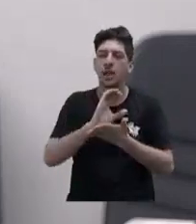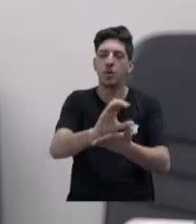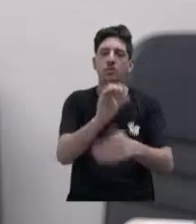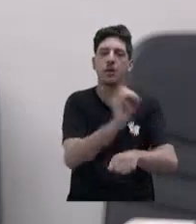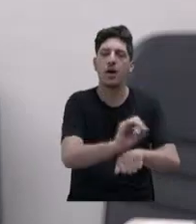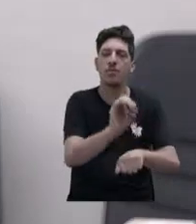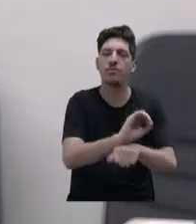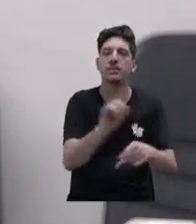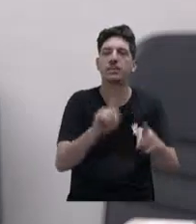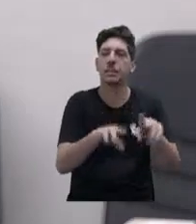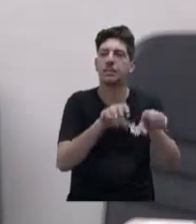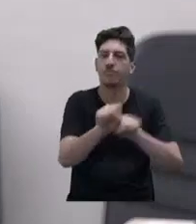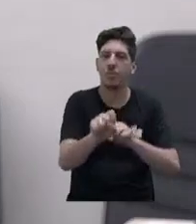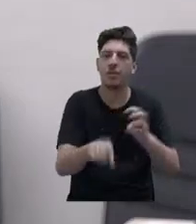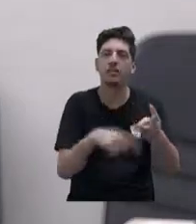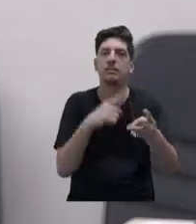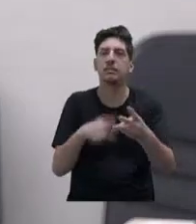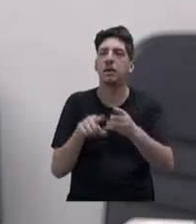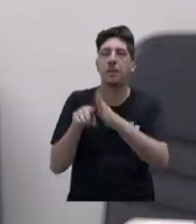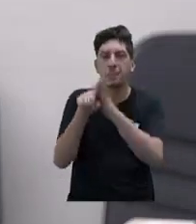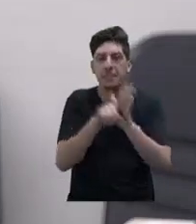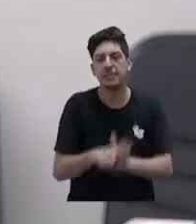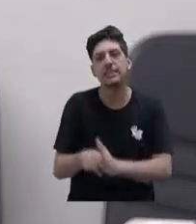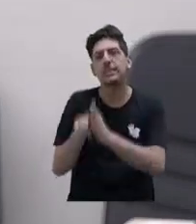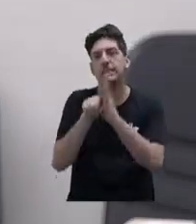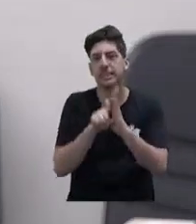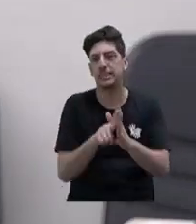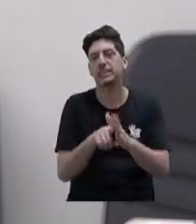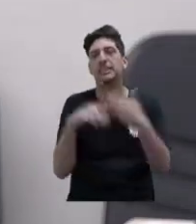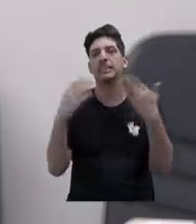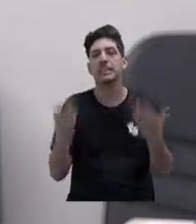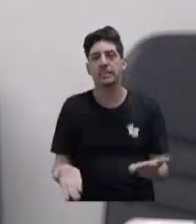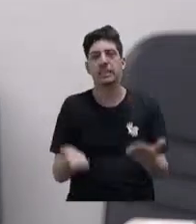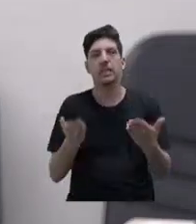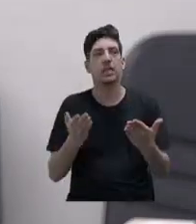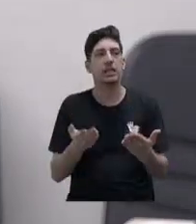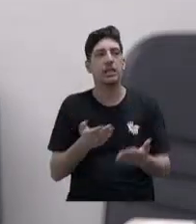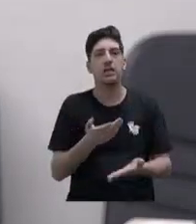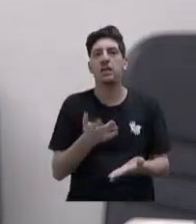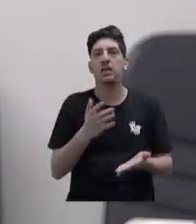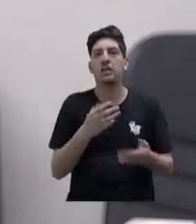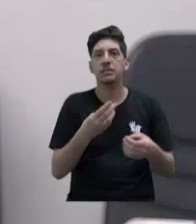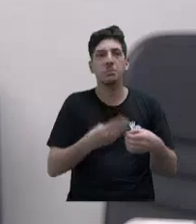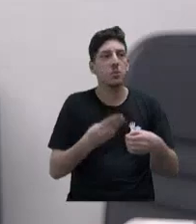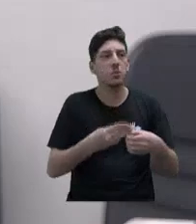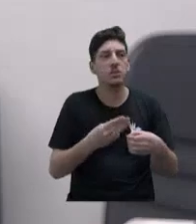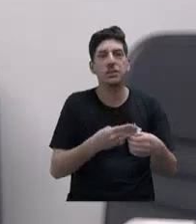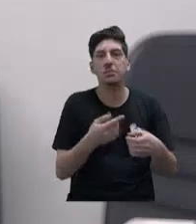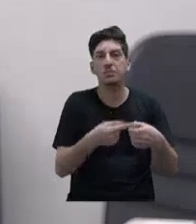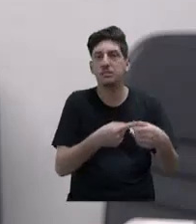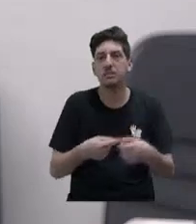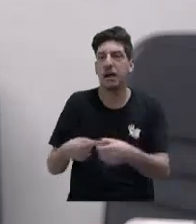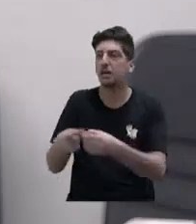para formação, para busca ativa. E essa baixa adesão dos municípios, eu tive no Ministério semana